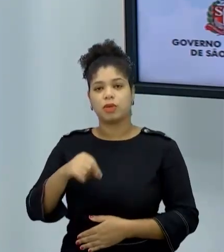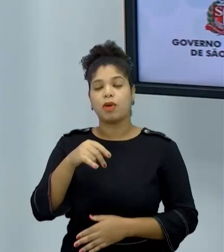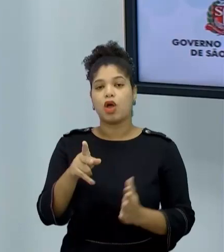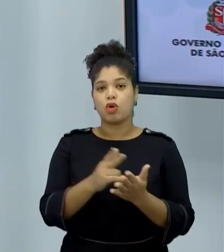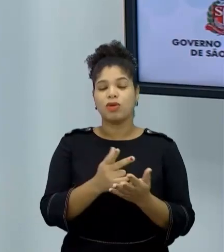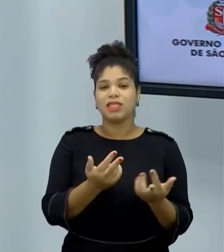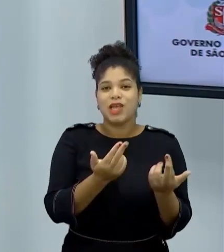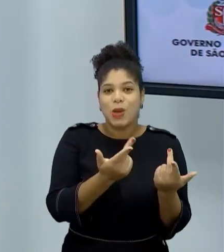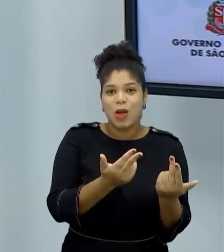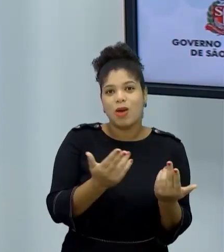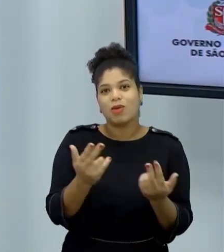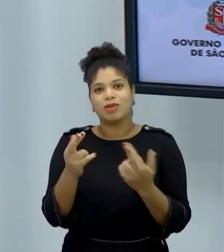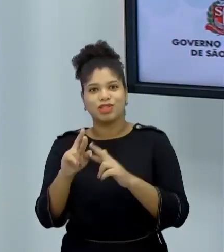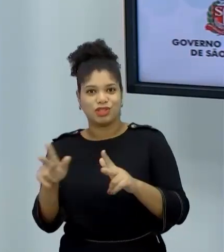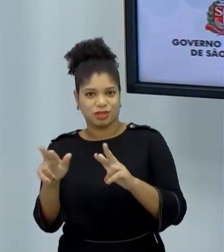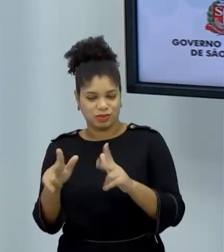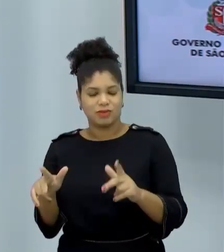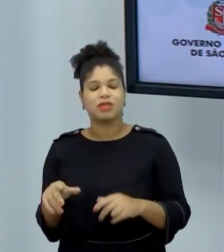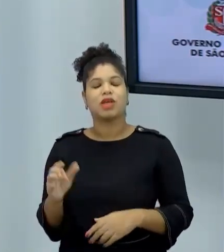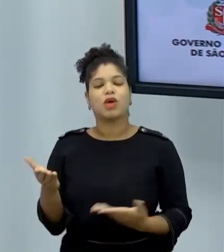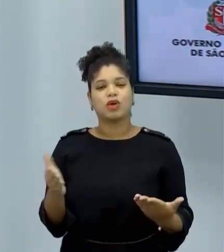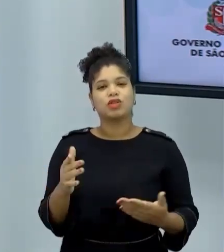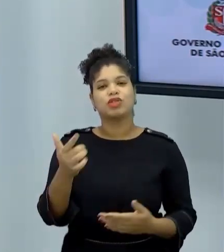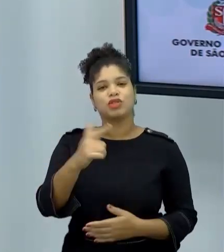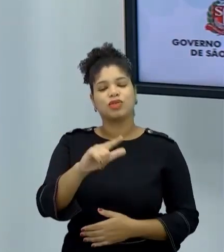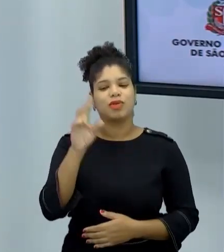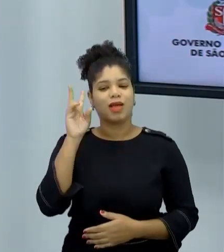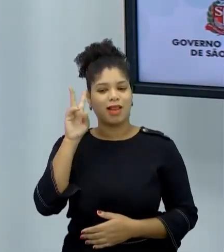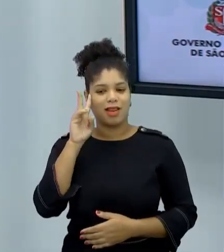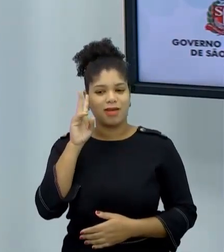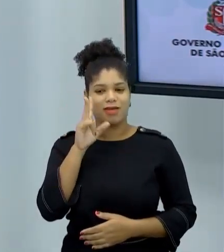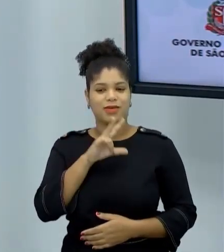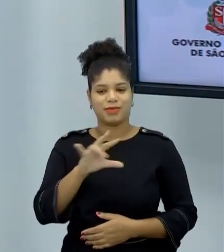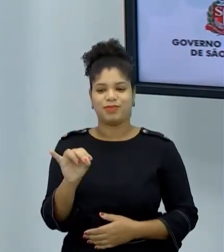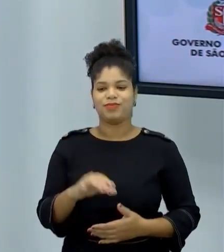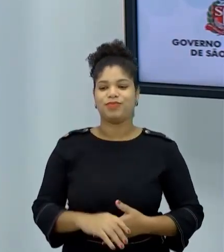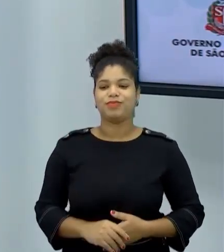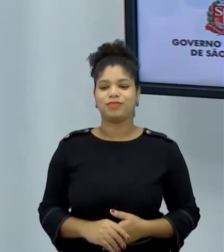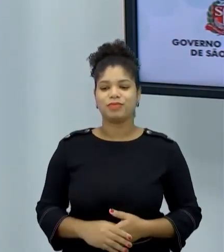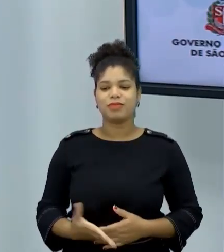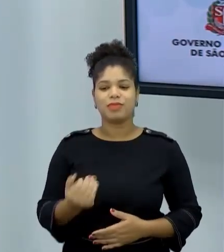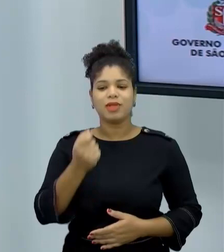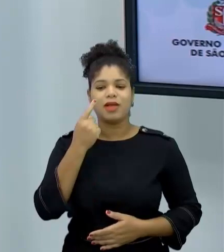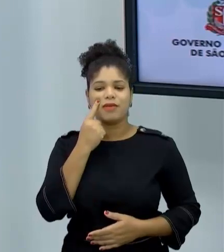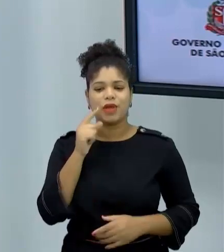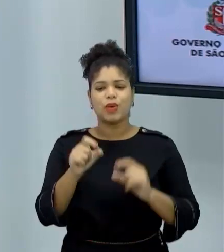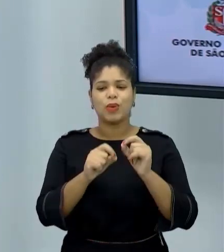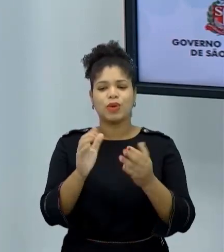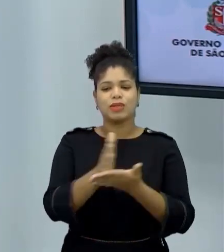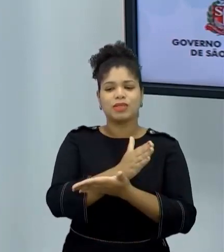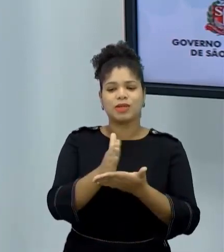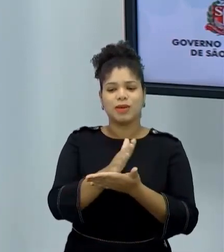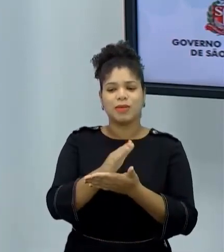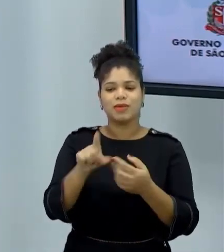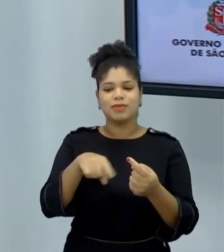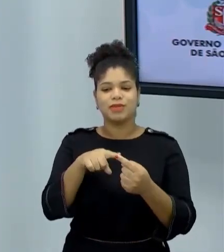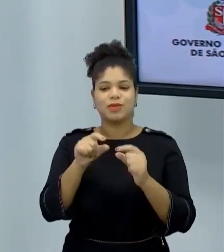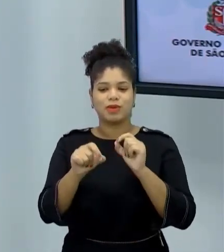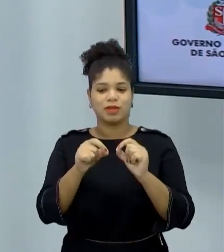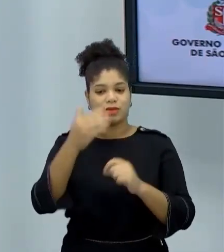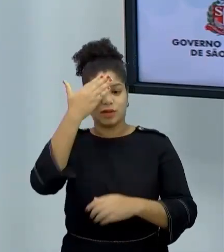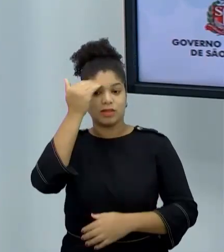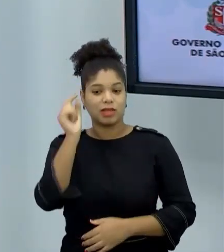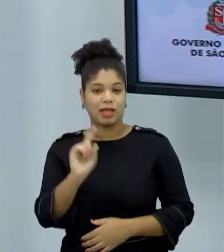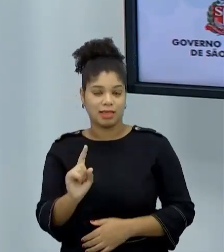homogêneas, heterogêneas. Vamos retomar isso daí hoje e tal, e ver o que eu quero aí com esse separando as coisas. Não